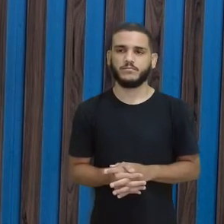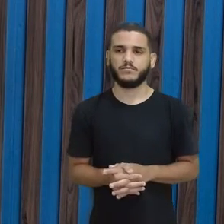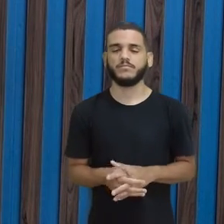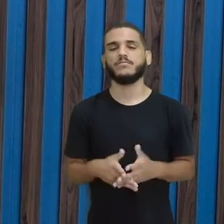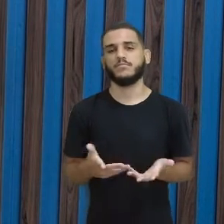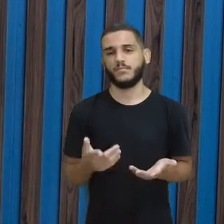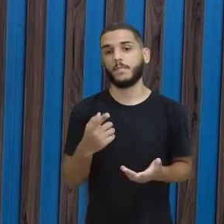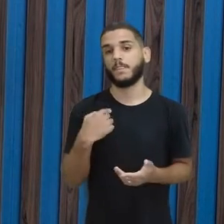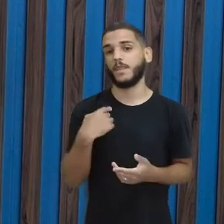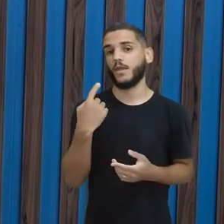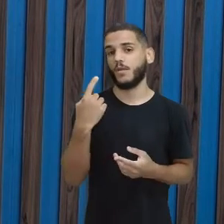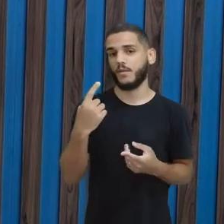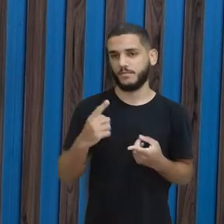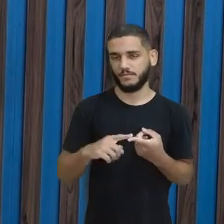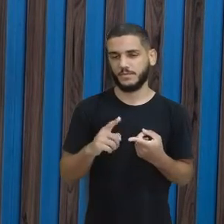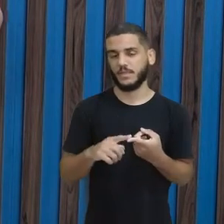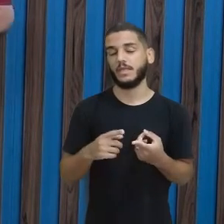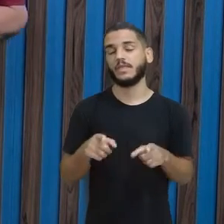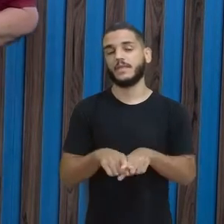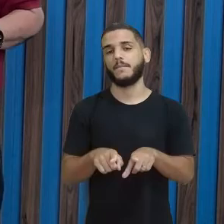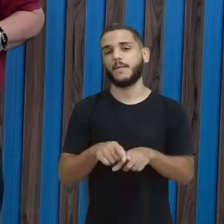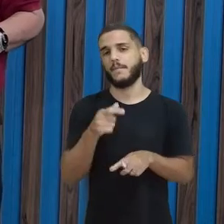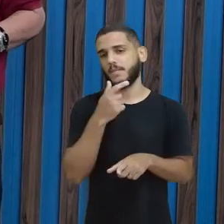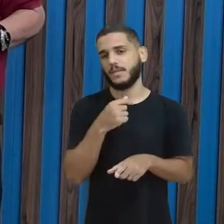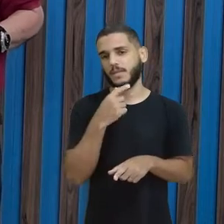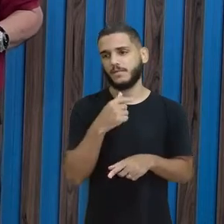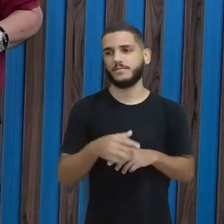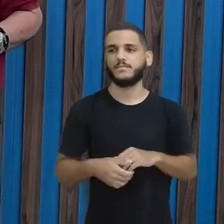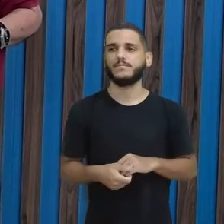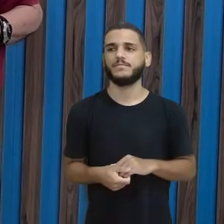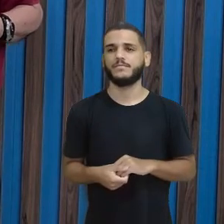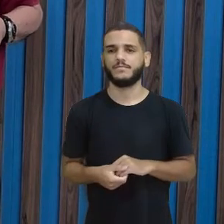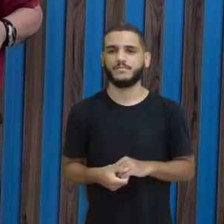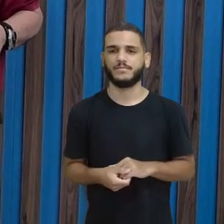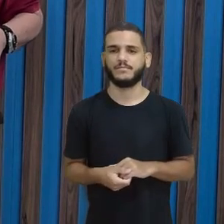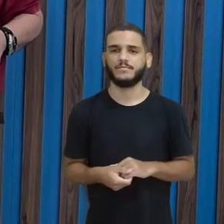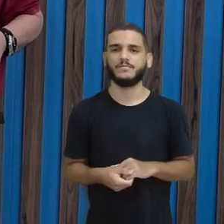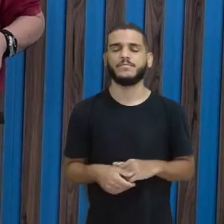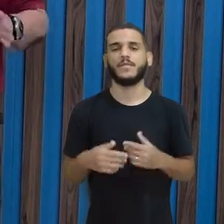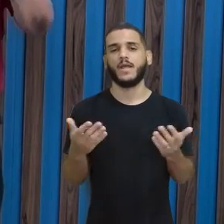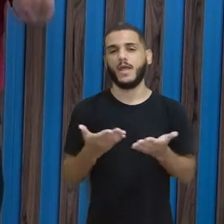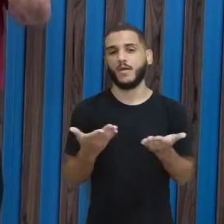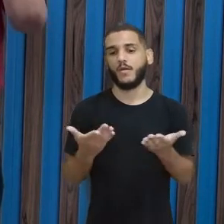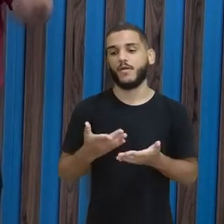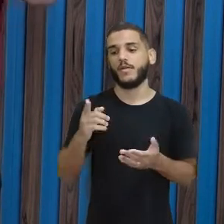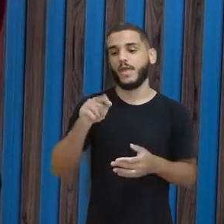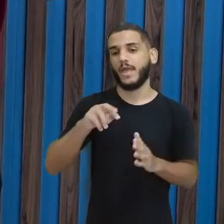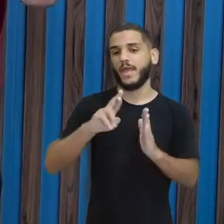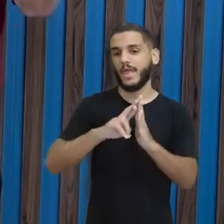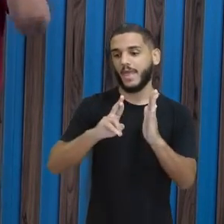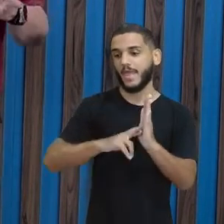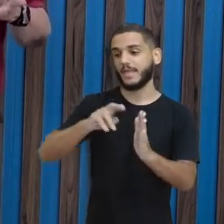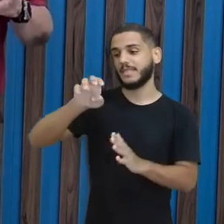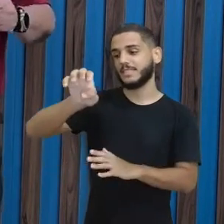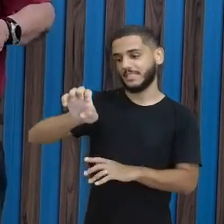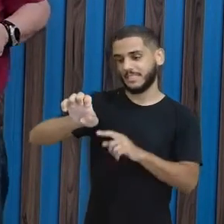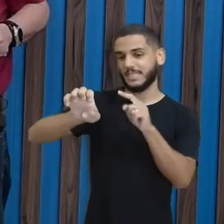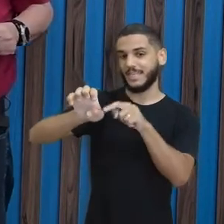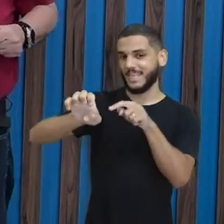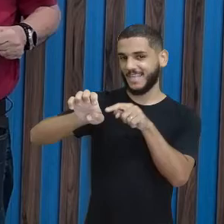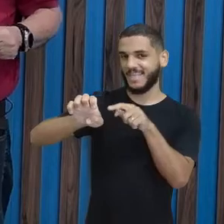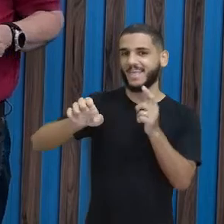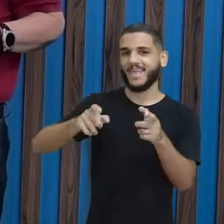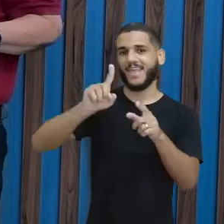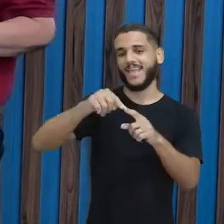heterozigoto e seja um menino. Regra do quê? Regra do I. Regra do produto, regra